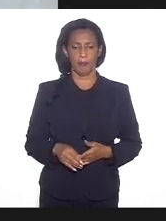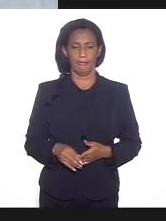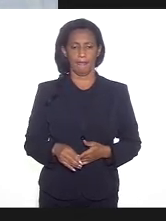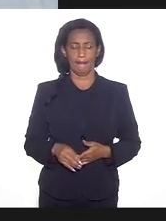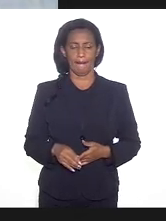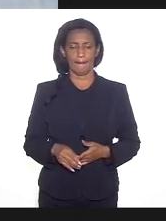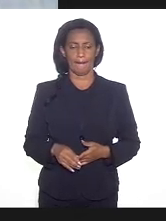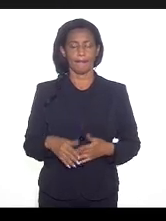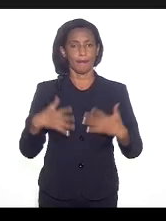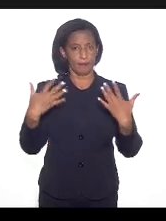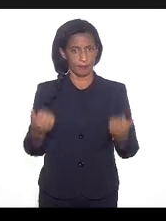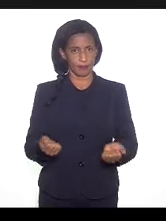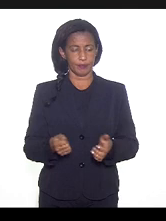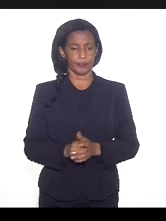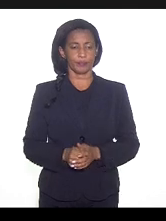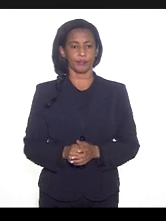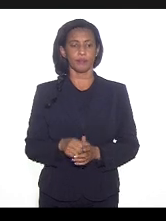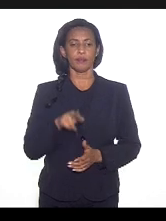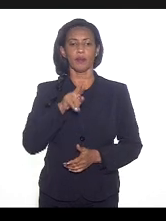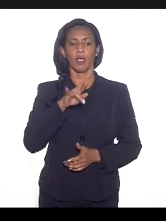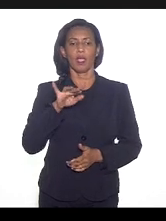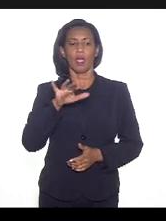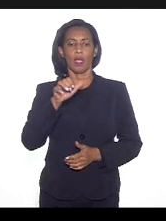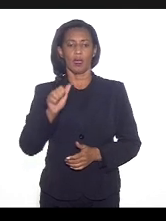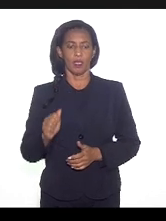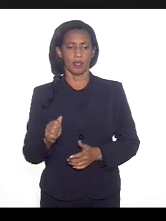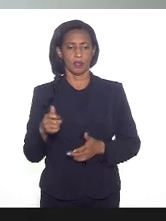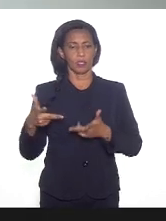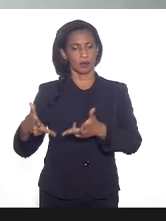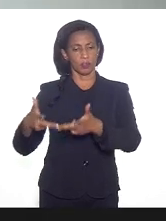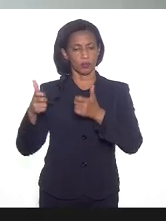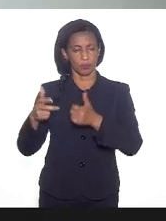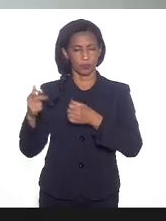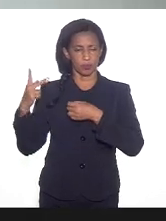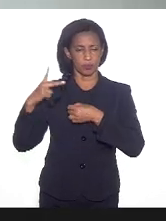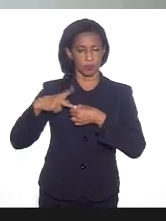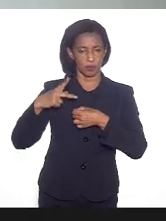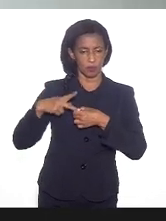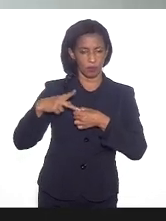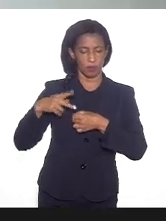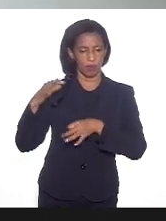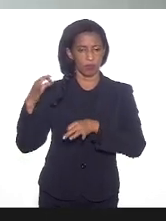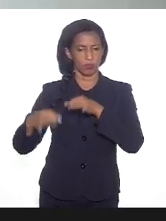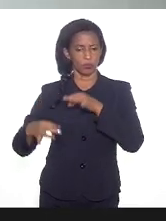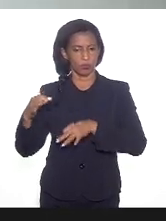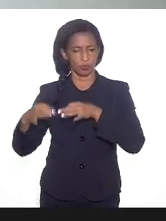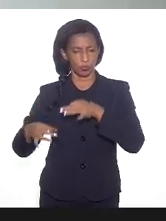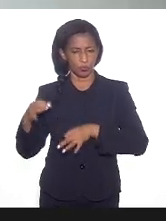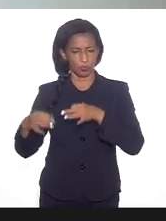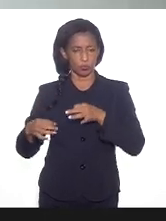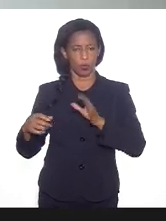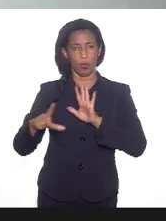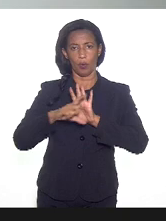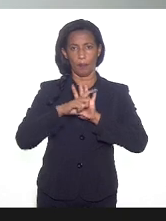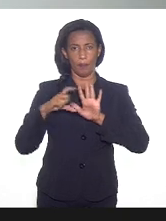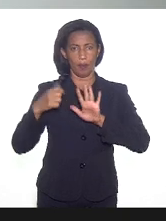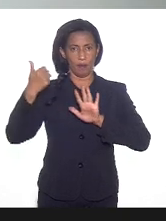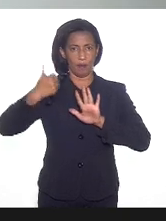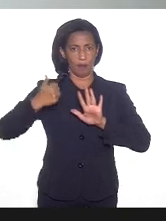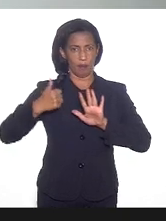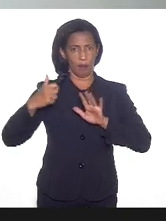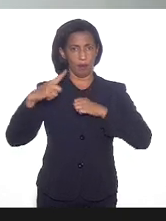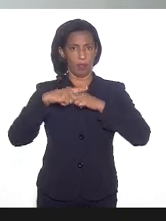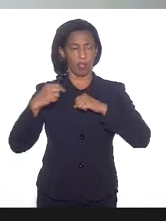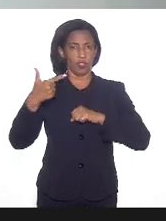perfeito. Vamos lá. As receitas resultantes da exploração de petróleo, as quais faz jus por força o disposto no parágrafo 1º do artigo 20